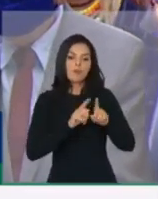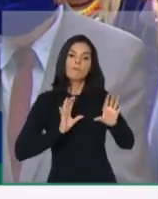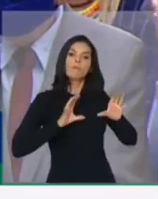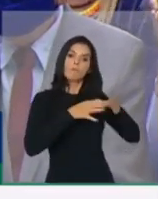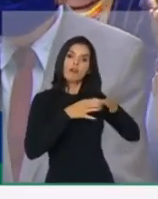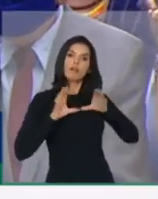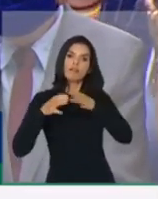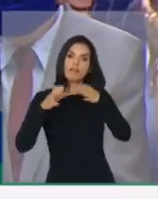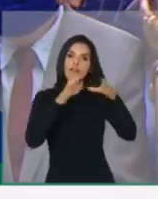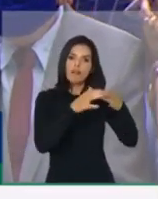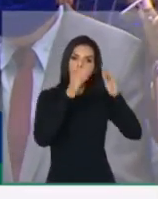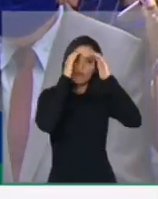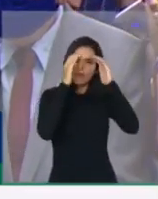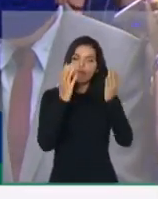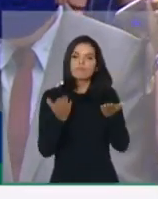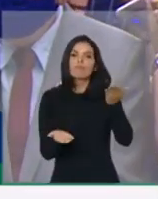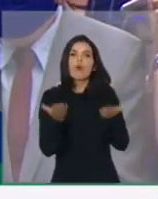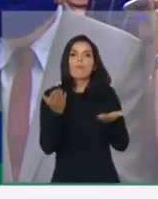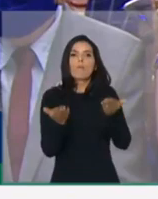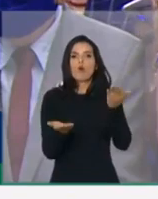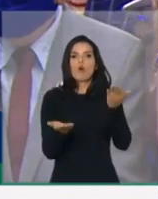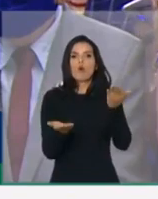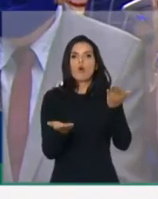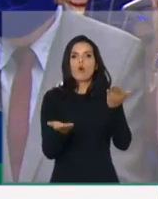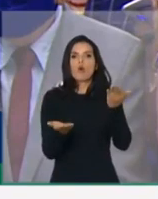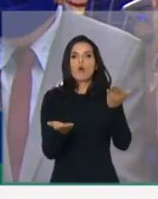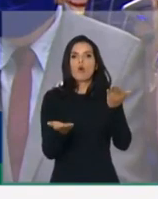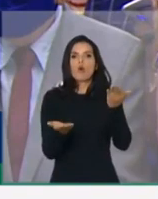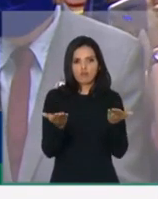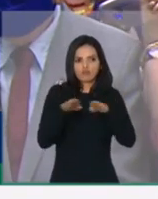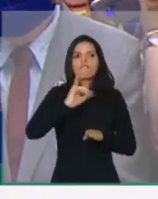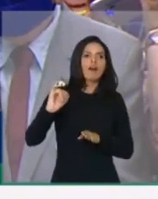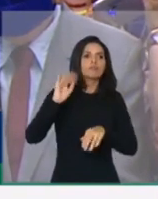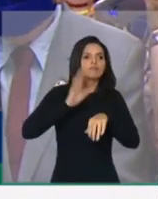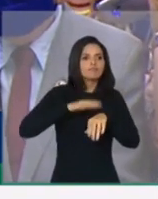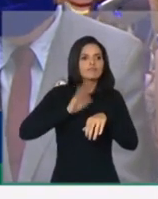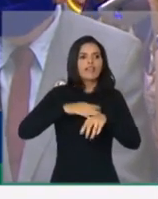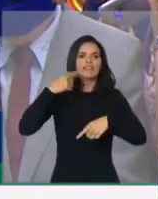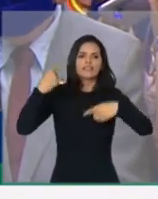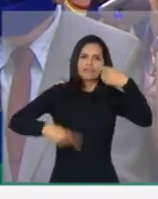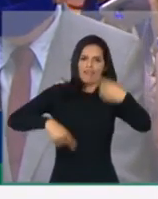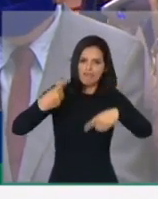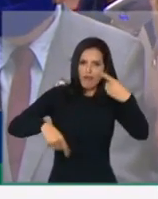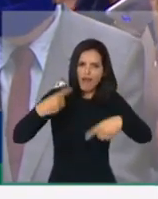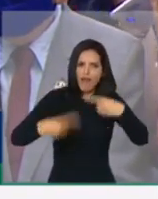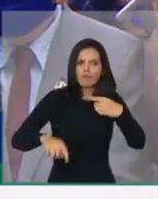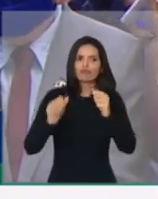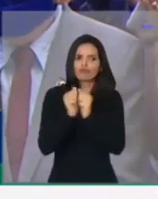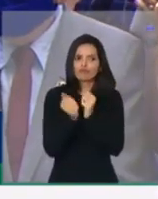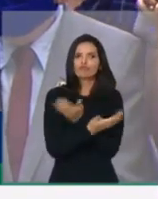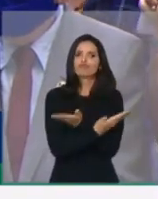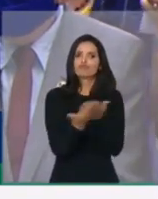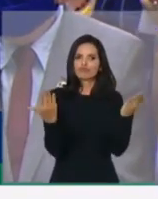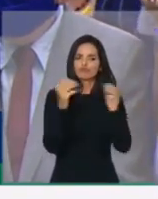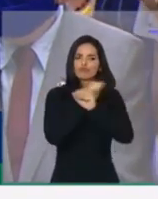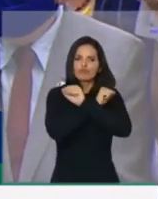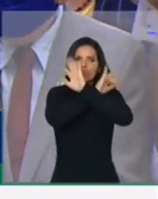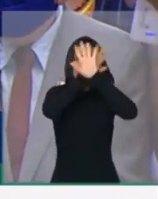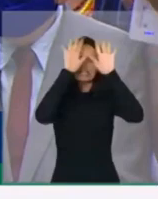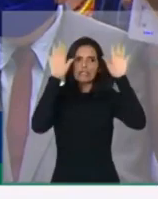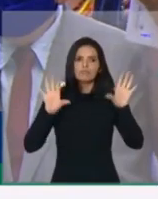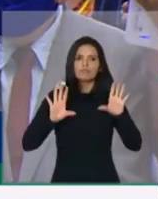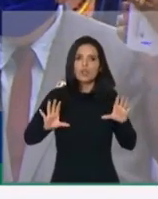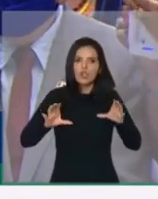respeitando a proporcionalidade, e iremos travar este debate com os demais poderes de forma transparente